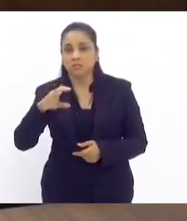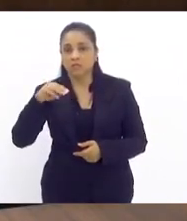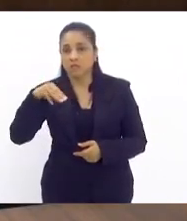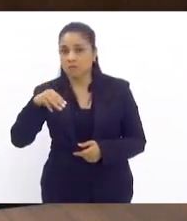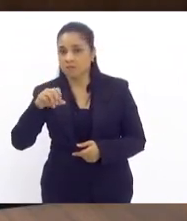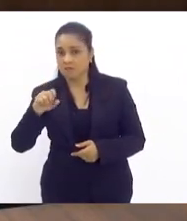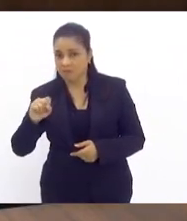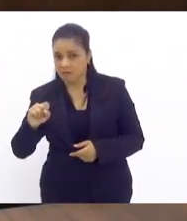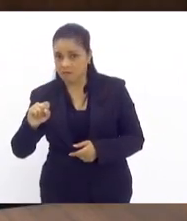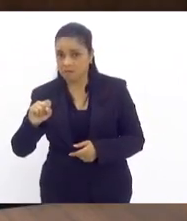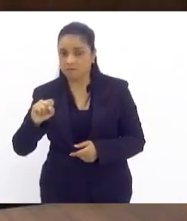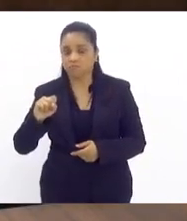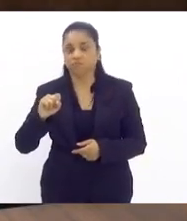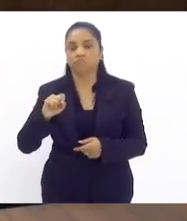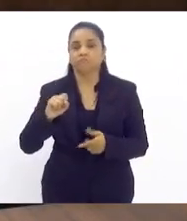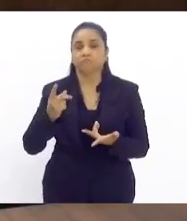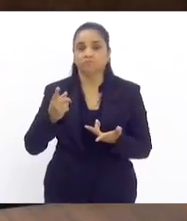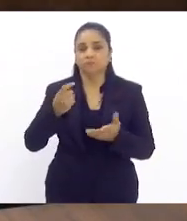bens essenciais